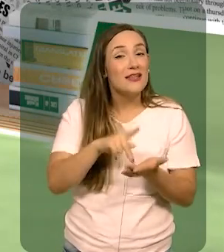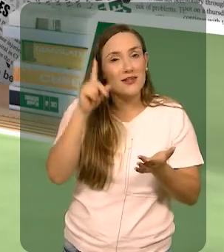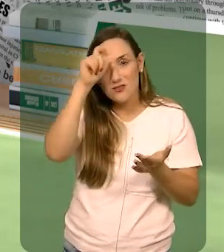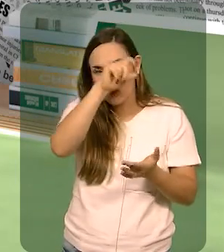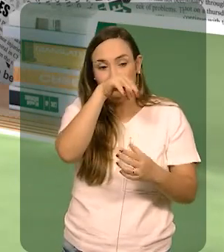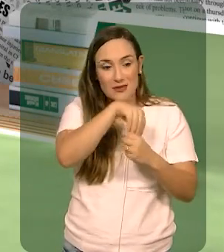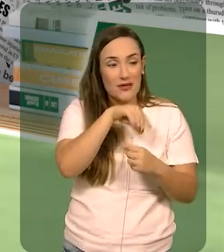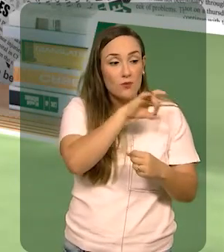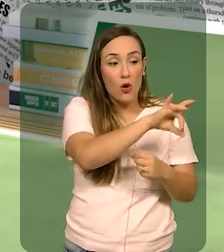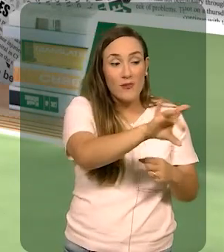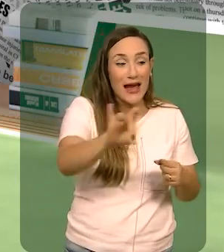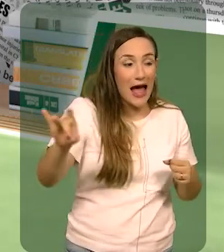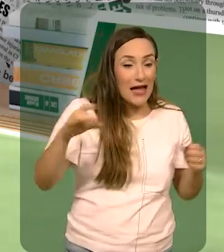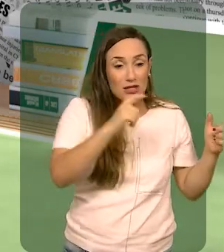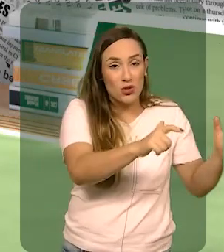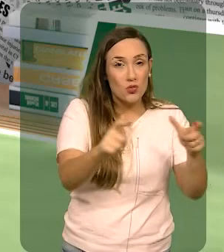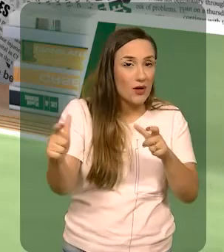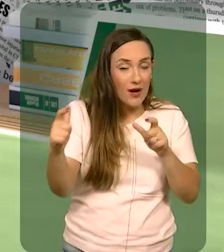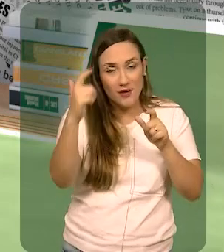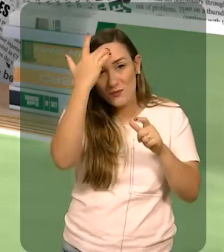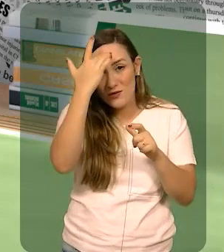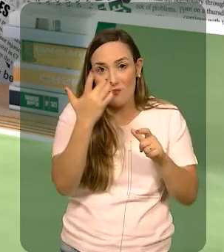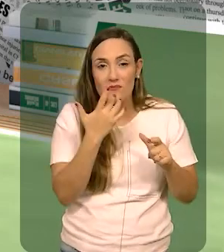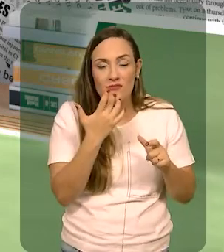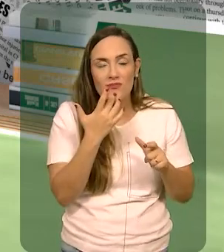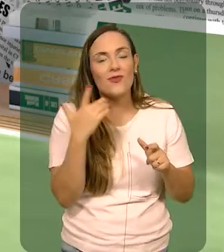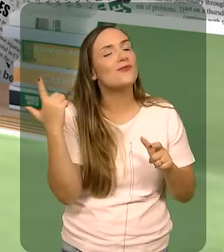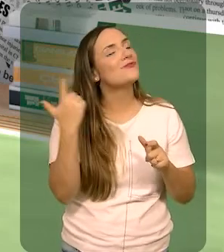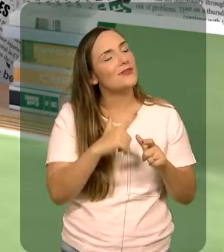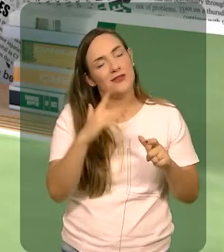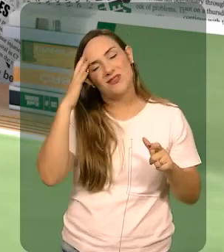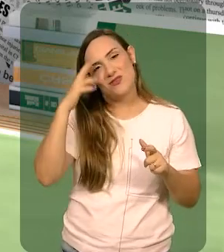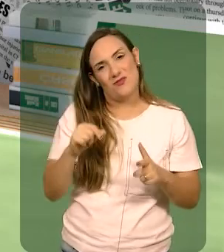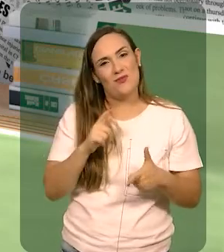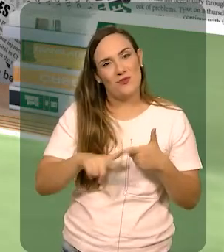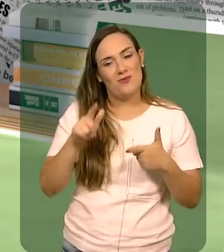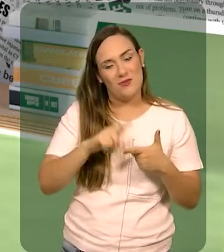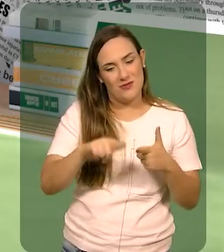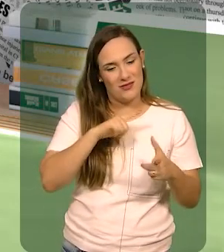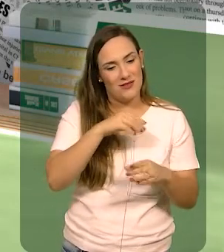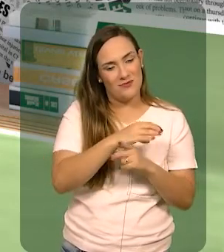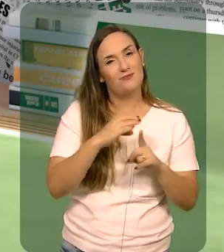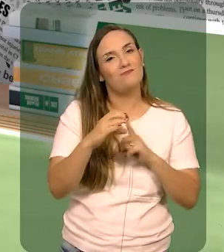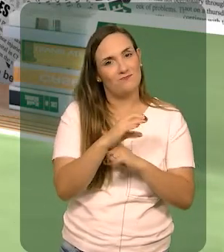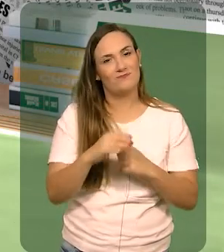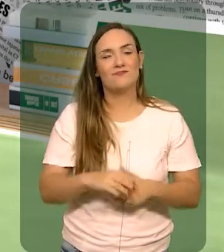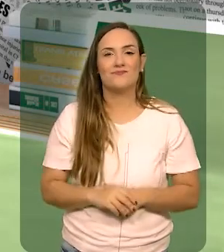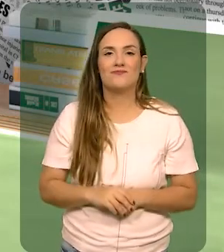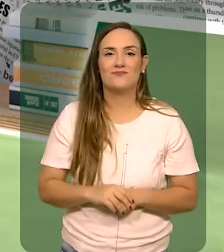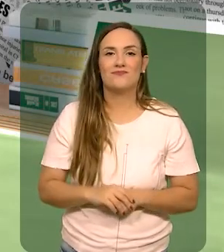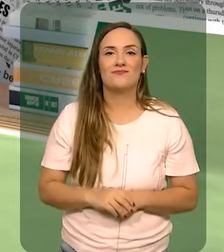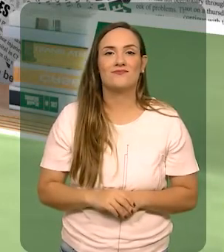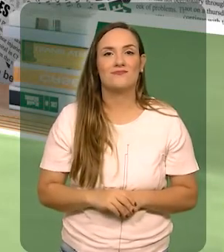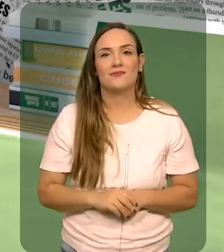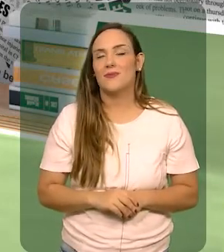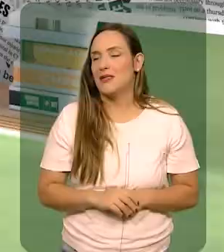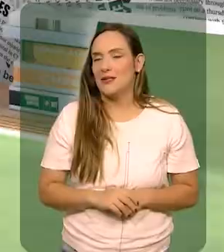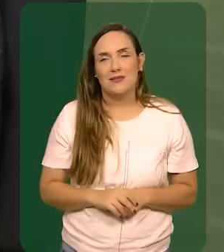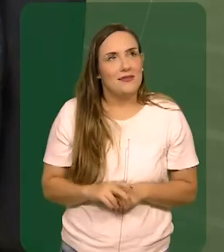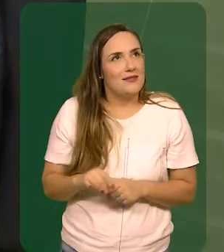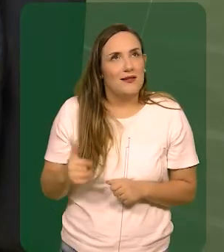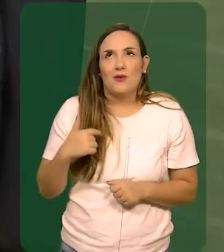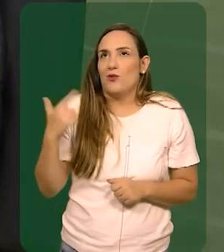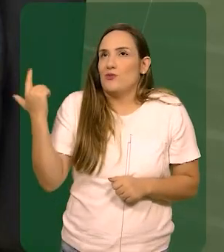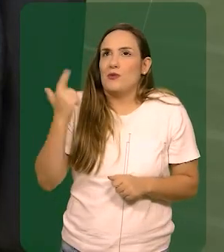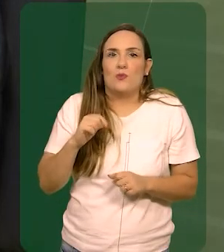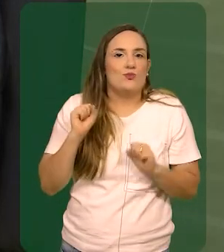a sanar melhores os problemas internos de um grupo, de um ambiente ou até mesmo de uma comunidade, né? sociedade.